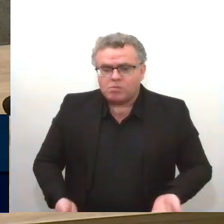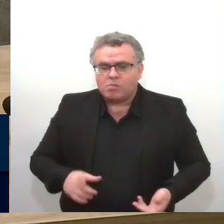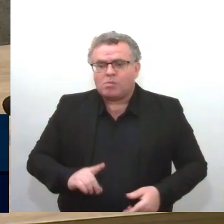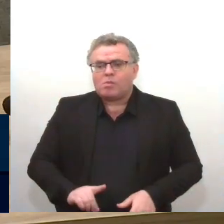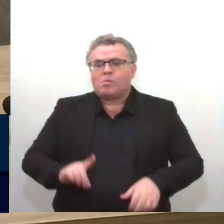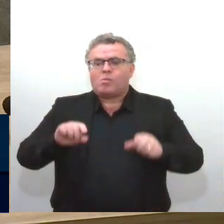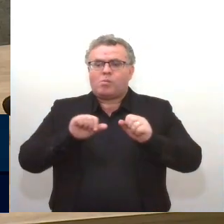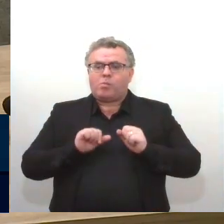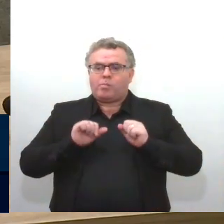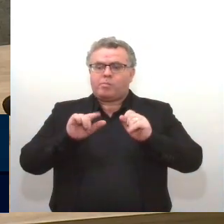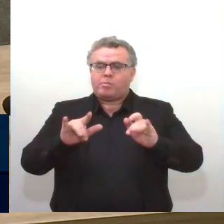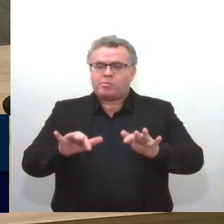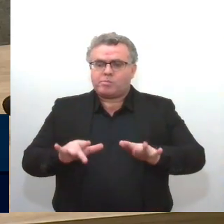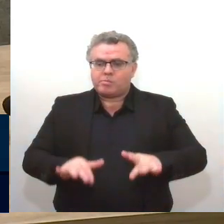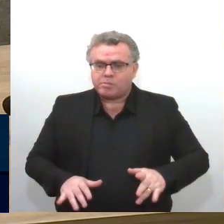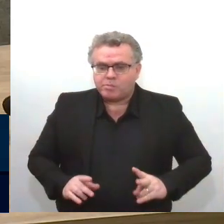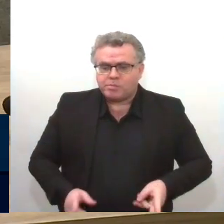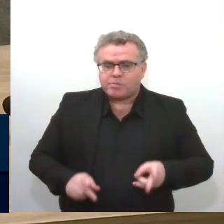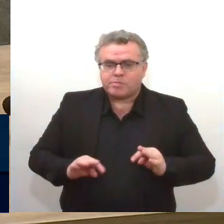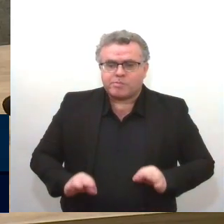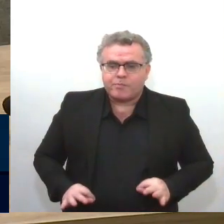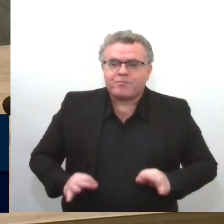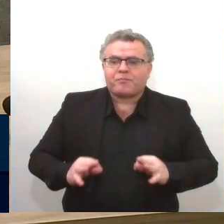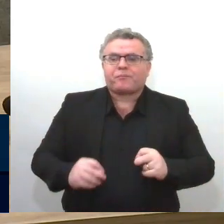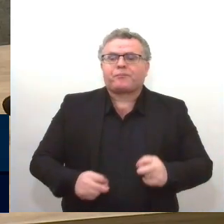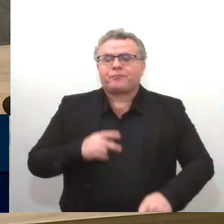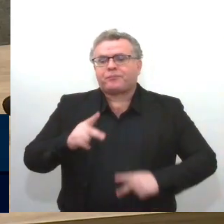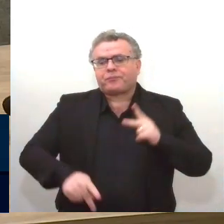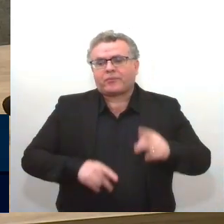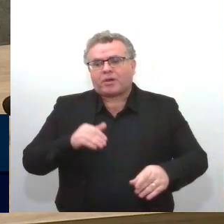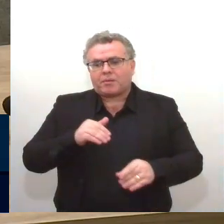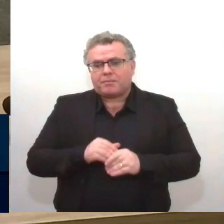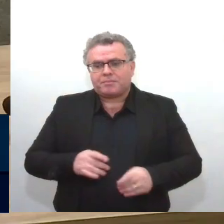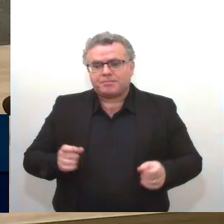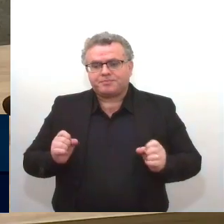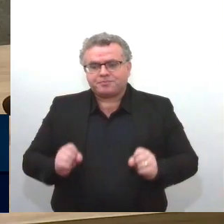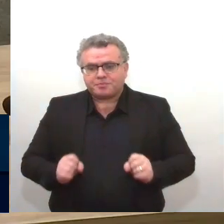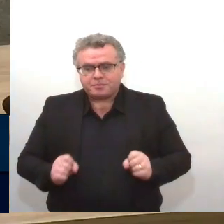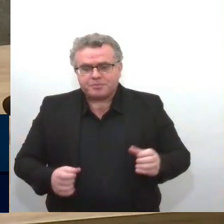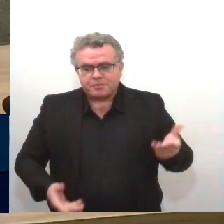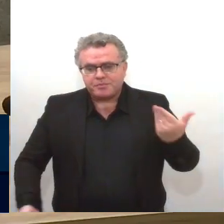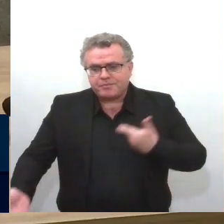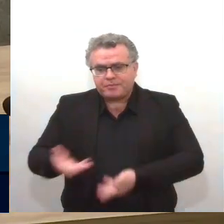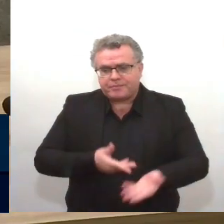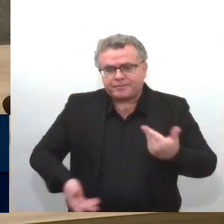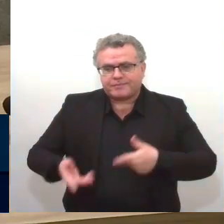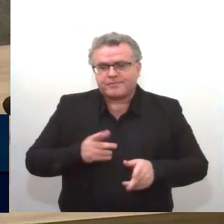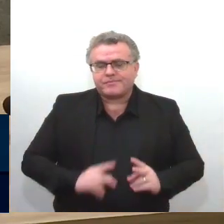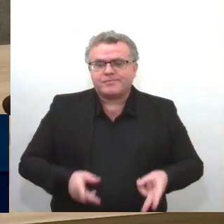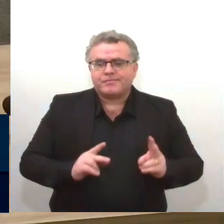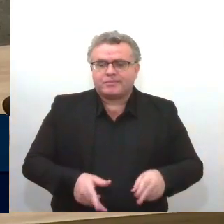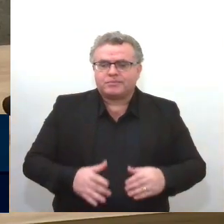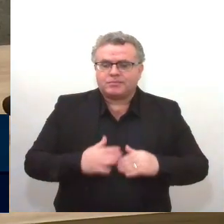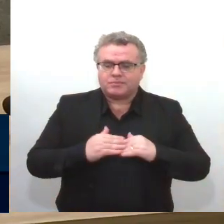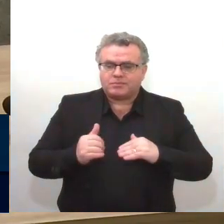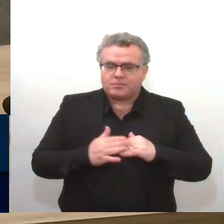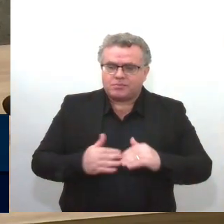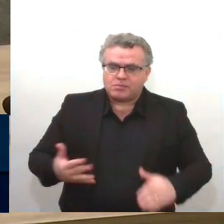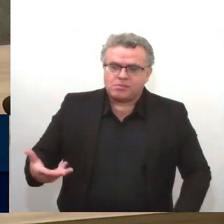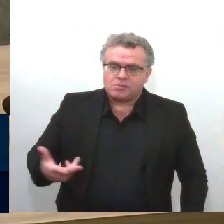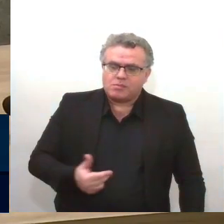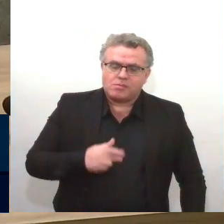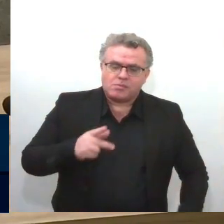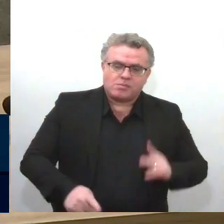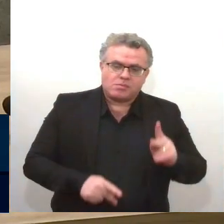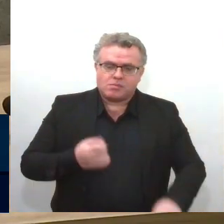todos aí eleito para que possa desenvolver um grande trabalho para trazer uma qualidade de vida pro povo Sergipano Muito